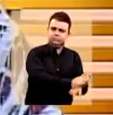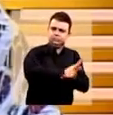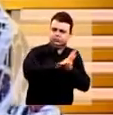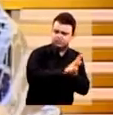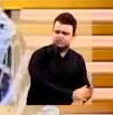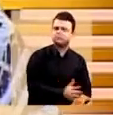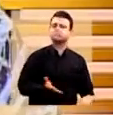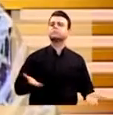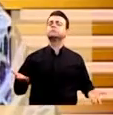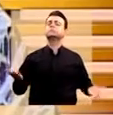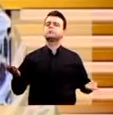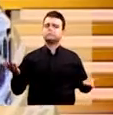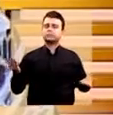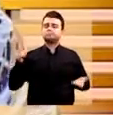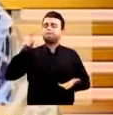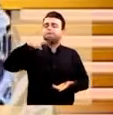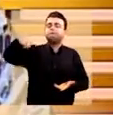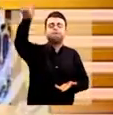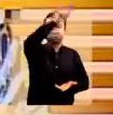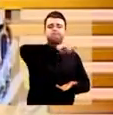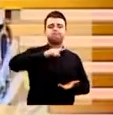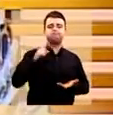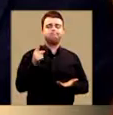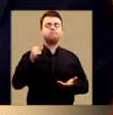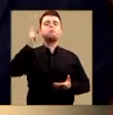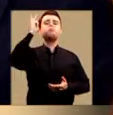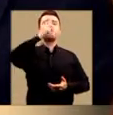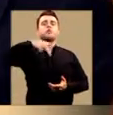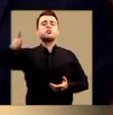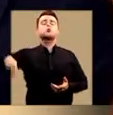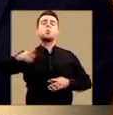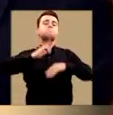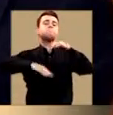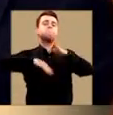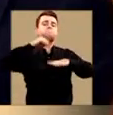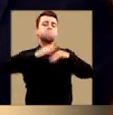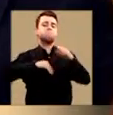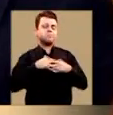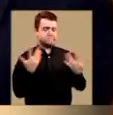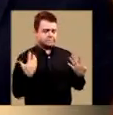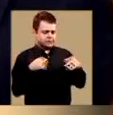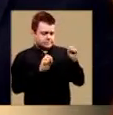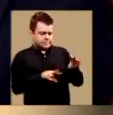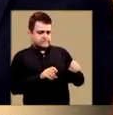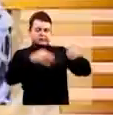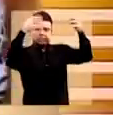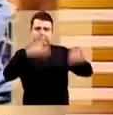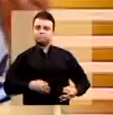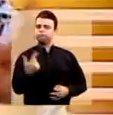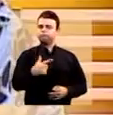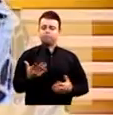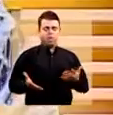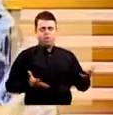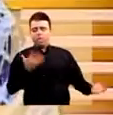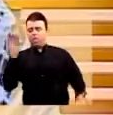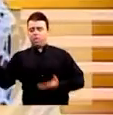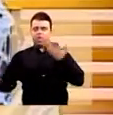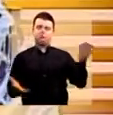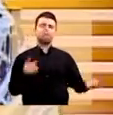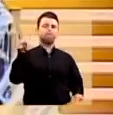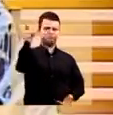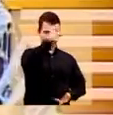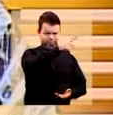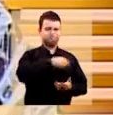destratadas, né? Por falta de o professor não ter a forma como lidar com